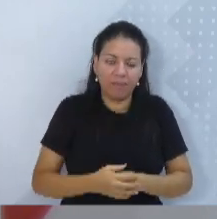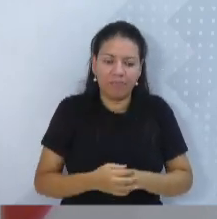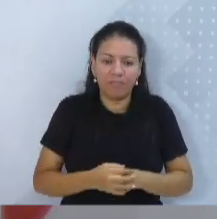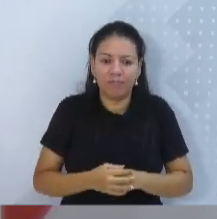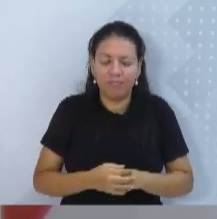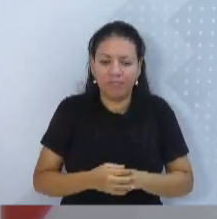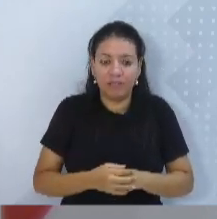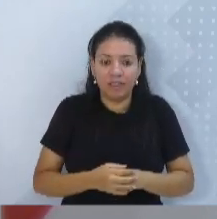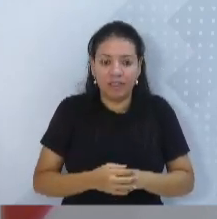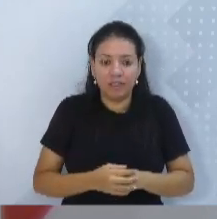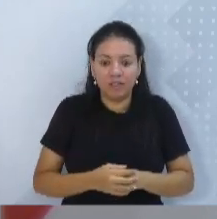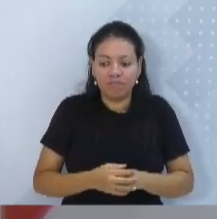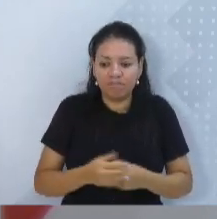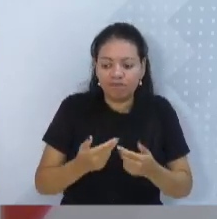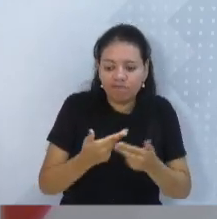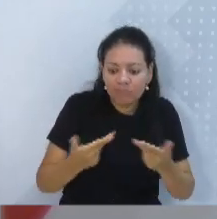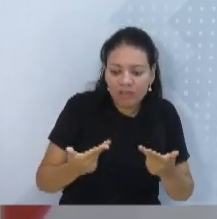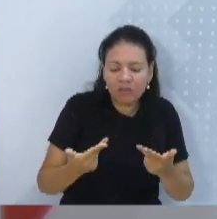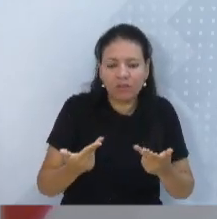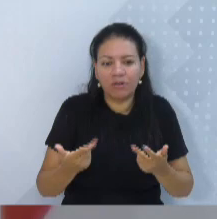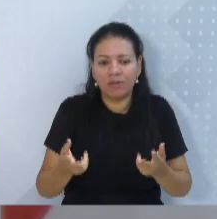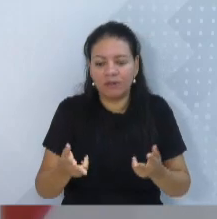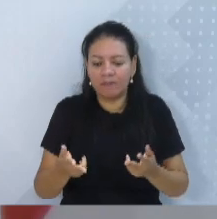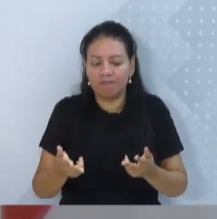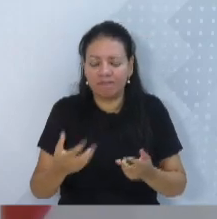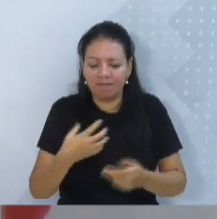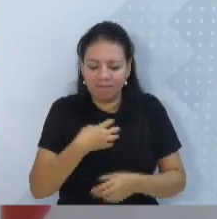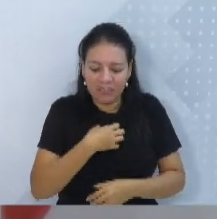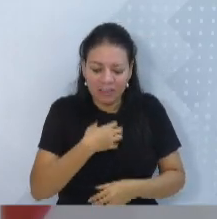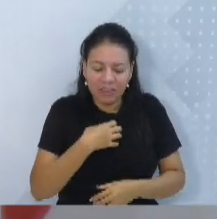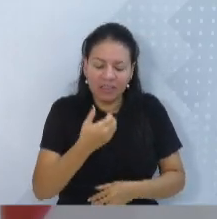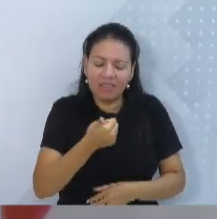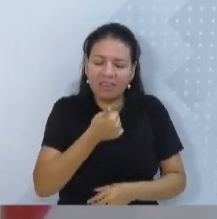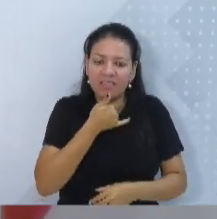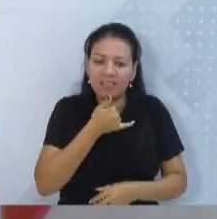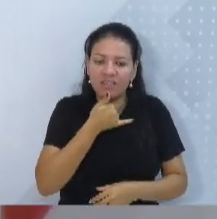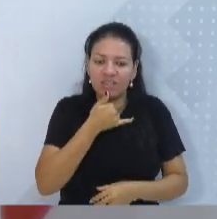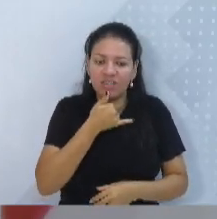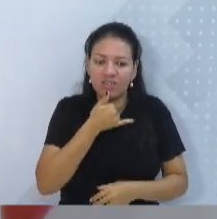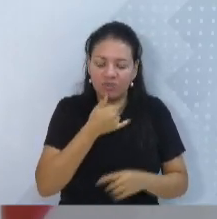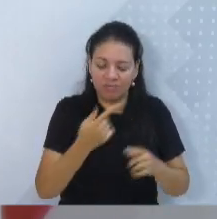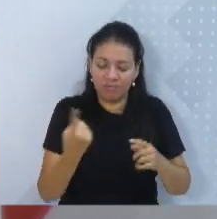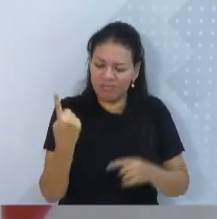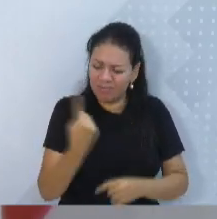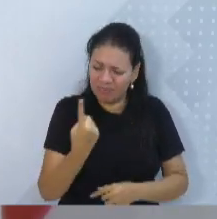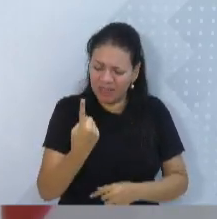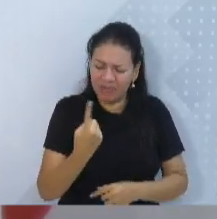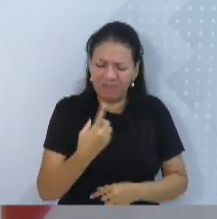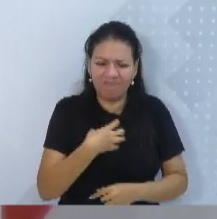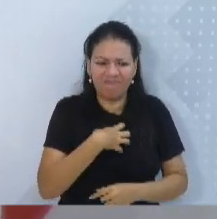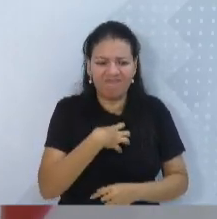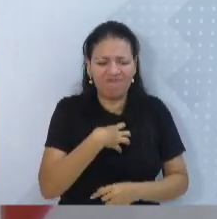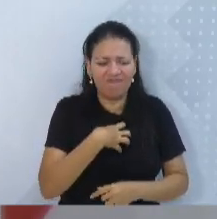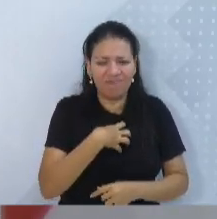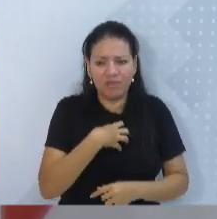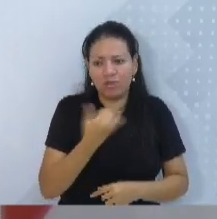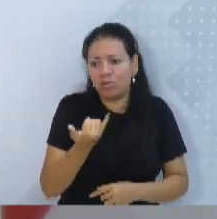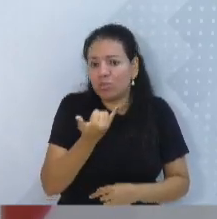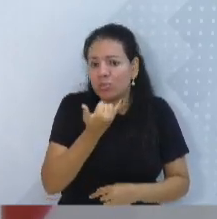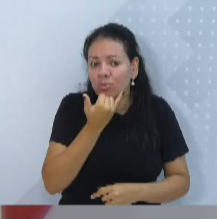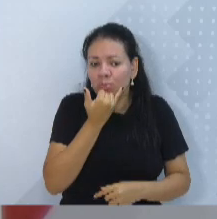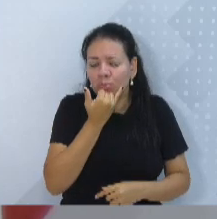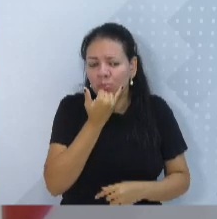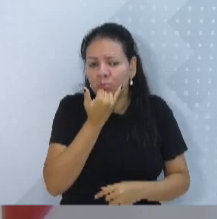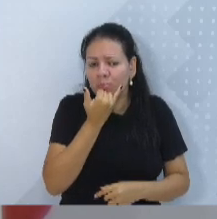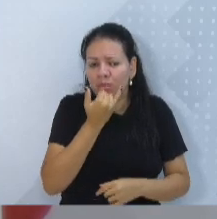por essa situação eu me senti triste sabe o primeiro o primeiro sentimento Professor Desculpa até